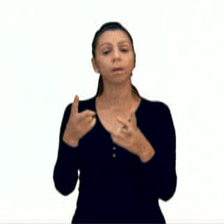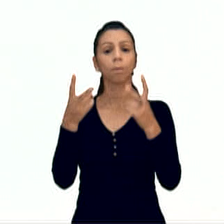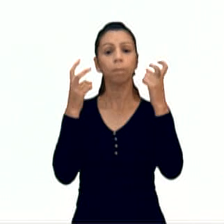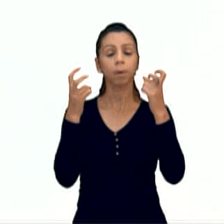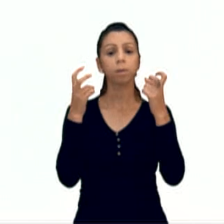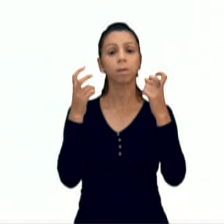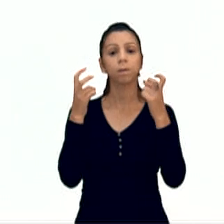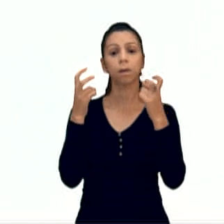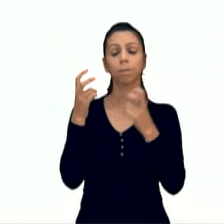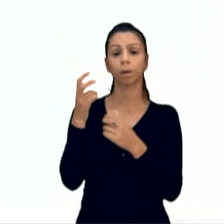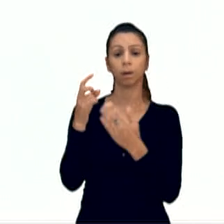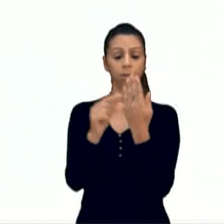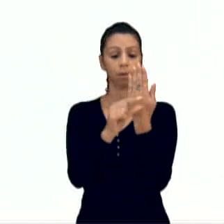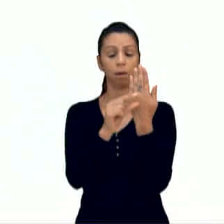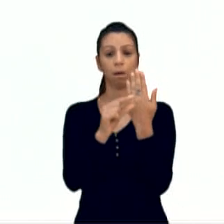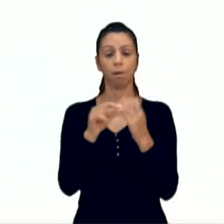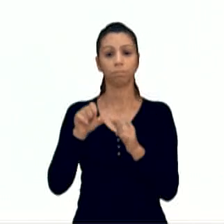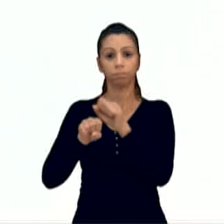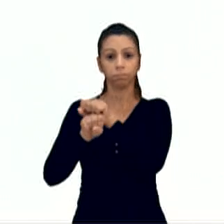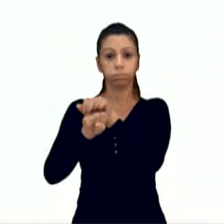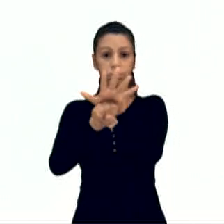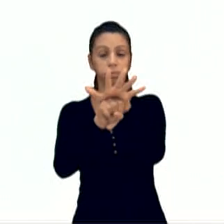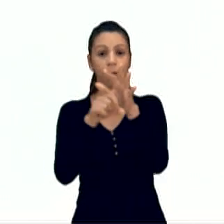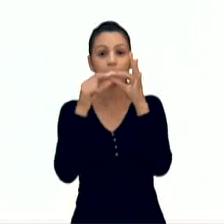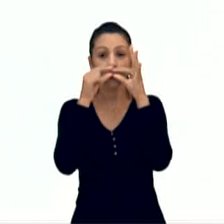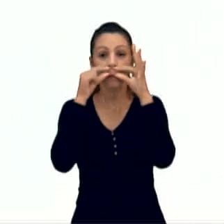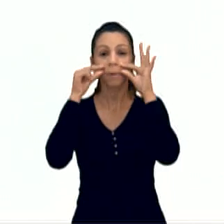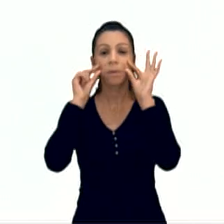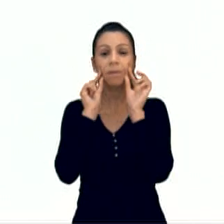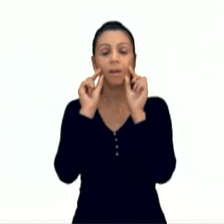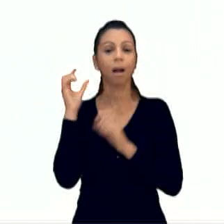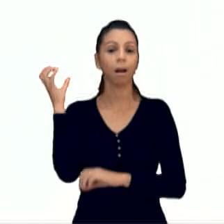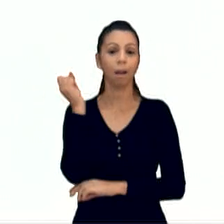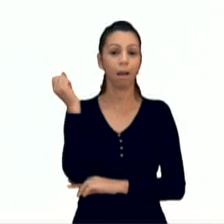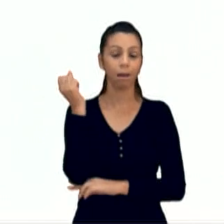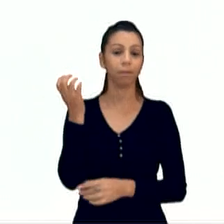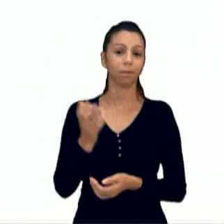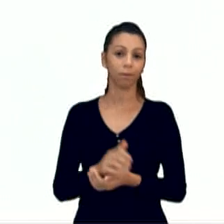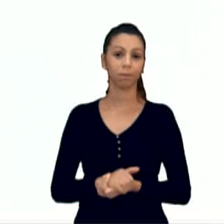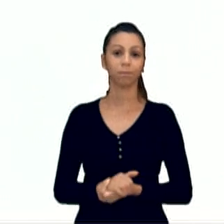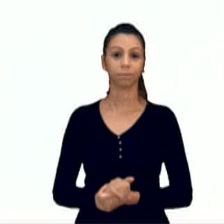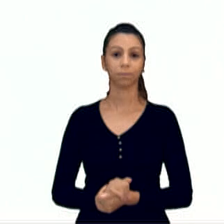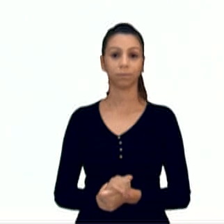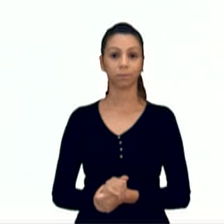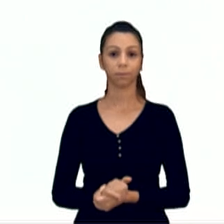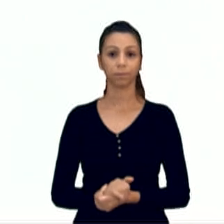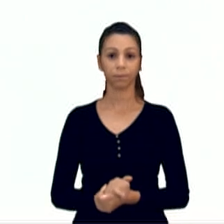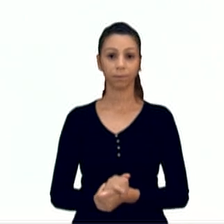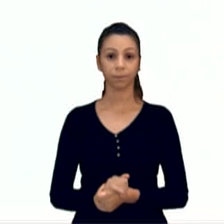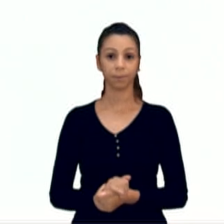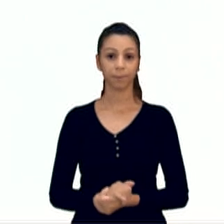o bigodinho de leite. Né? Então, got milk ali é o slogan.